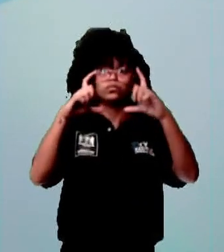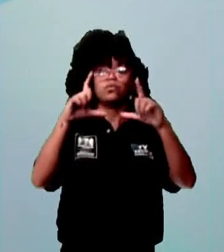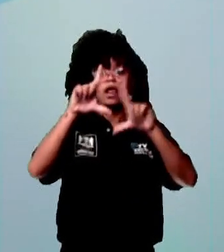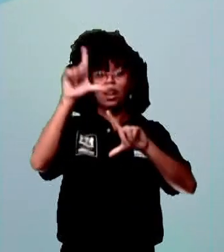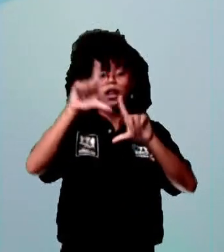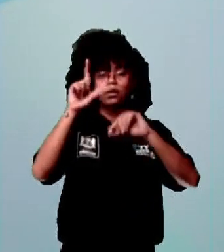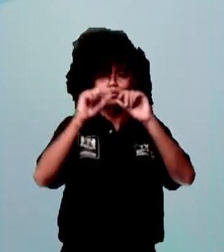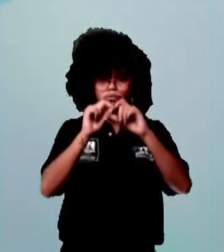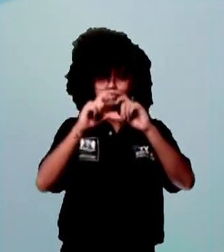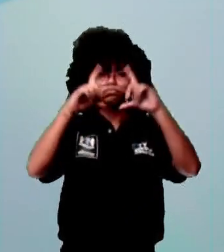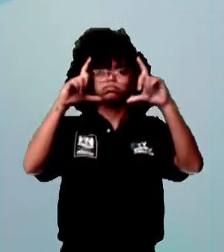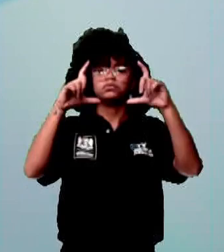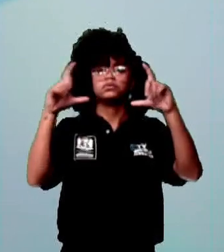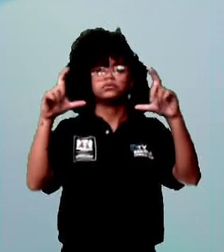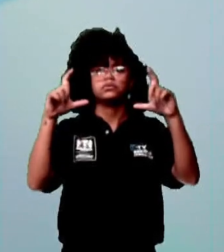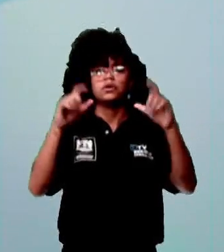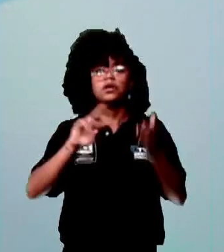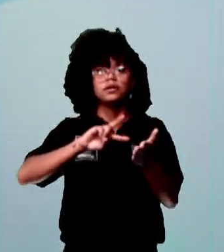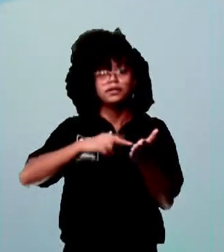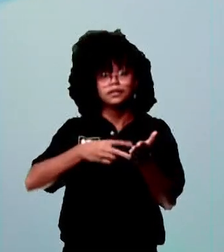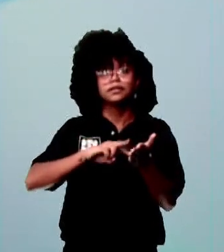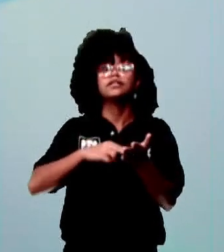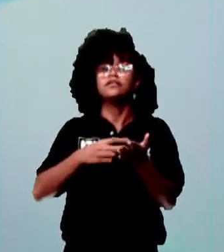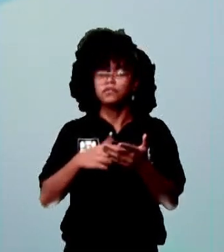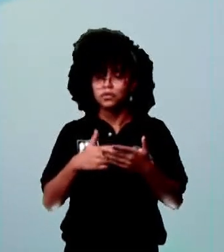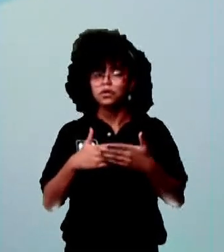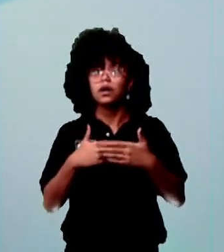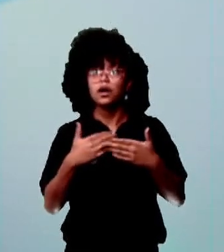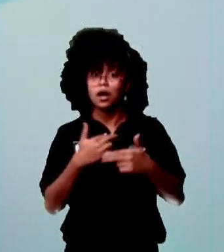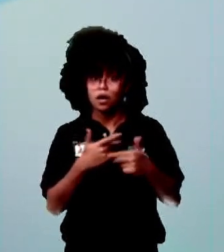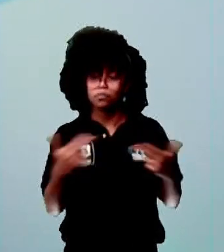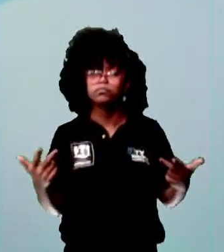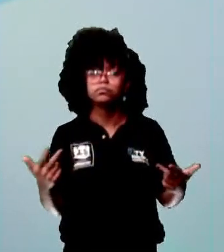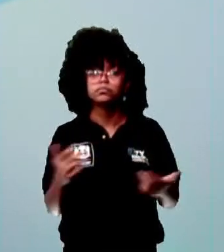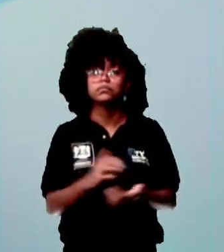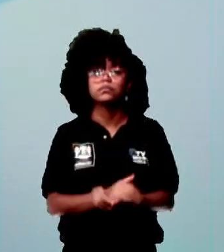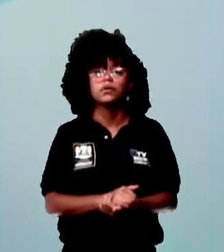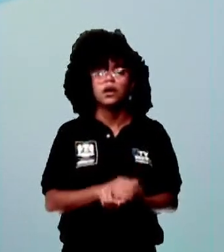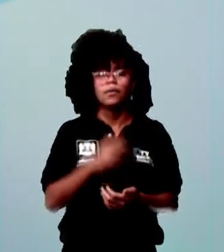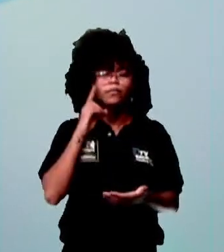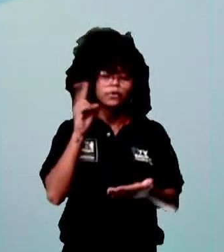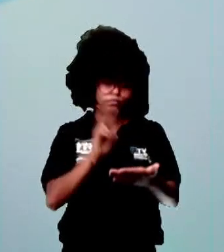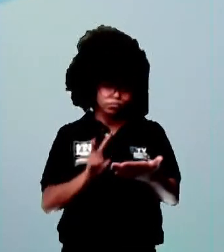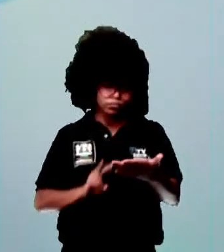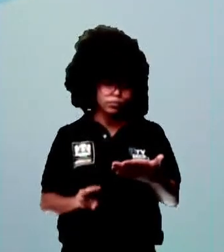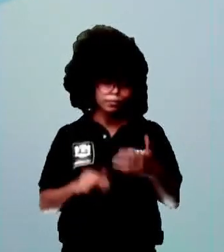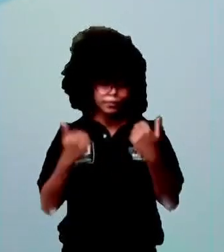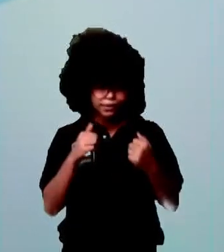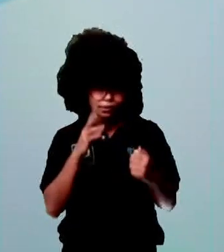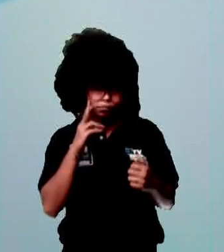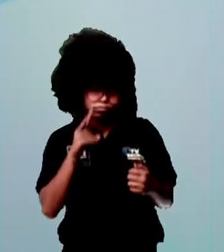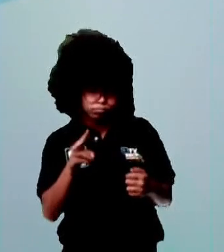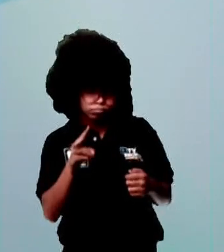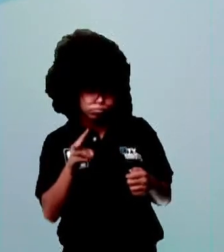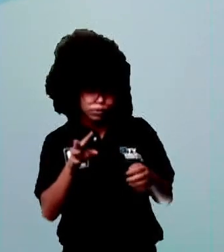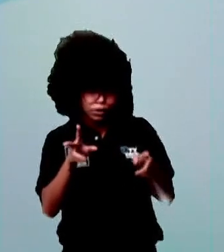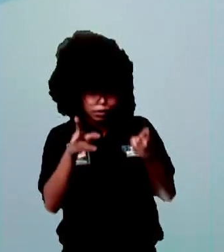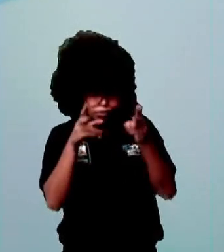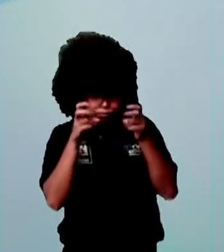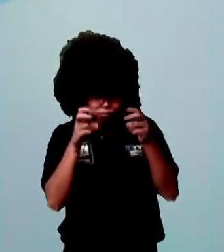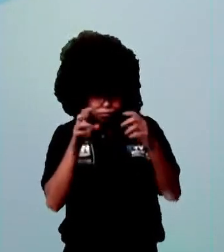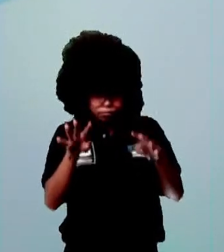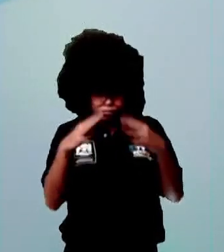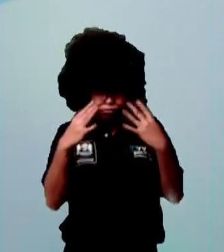maiúsculas, em negrito, isso significa alguma coisa e isso o leitor ele precisa estar atento para entender. Até